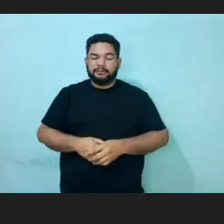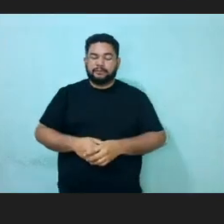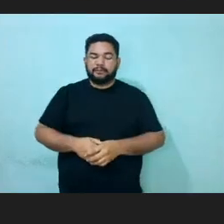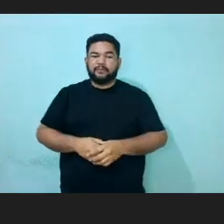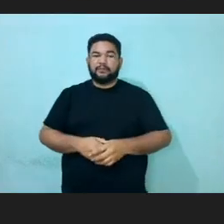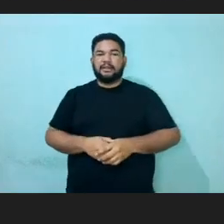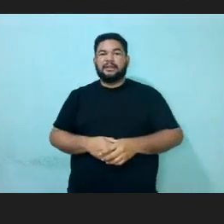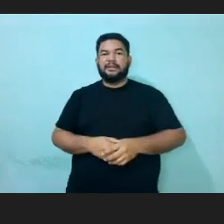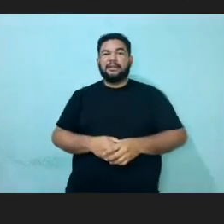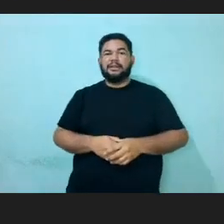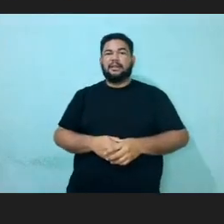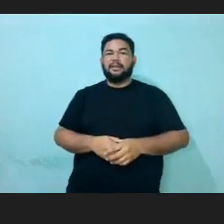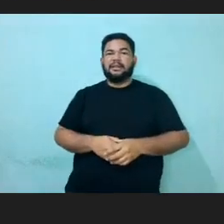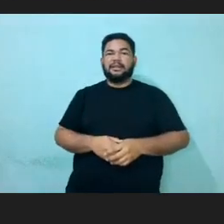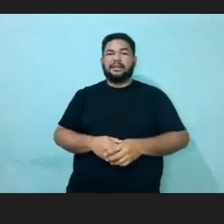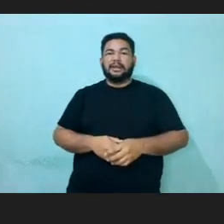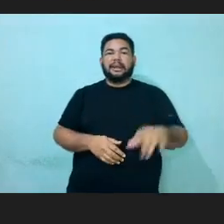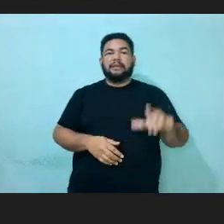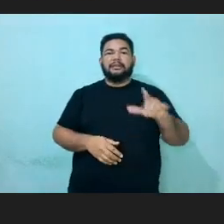Postura,